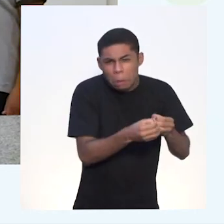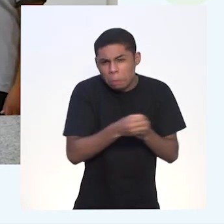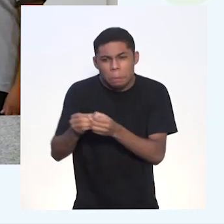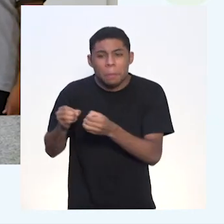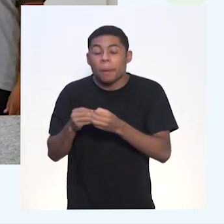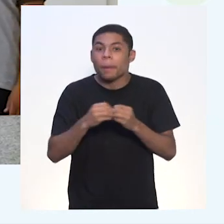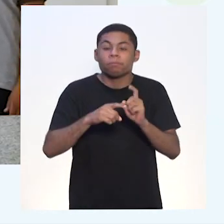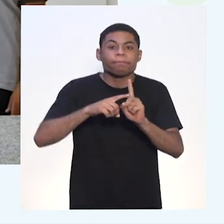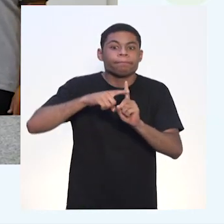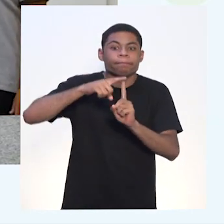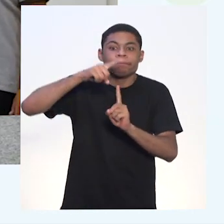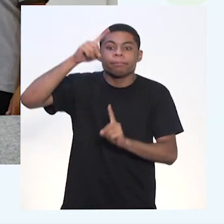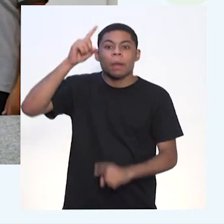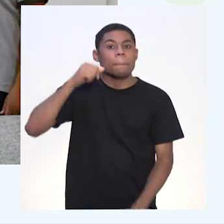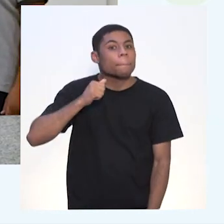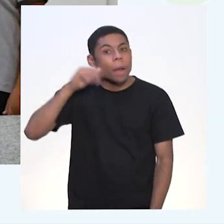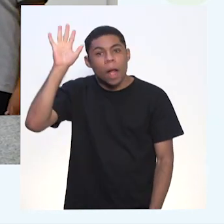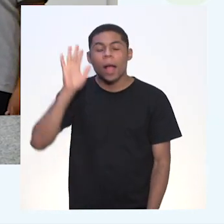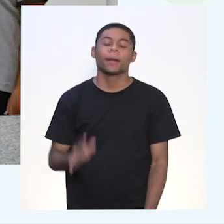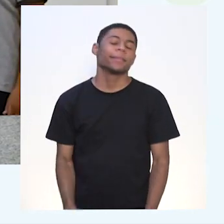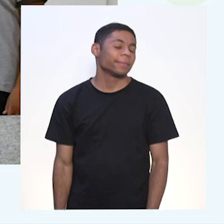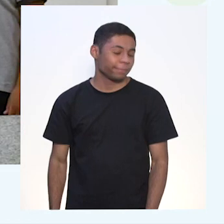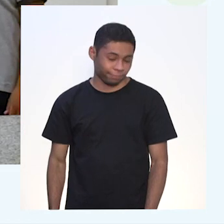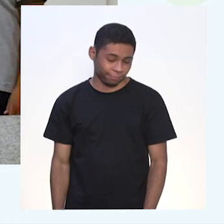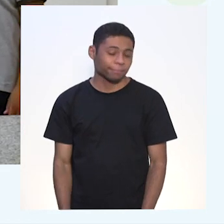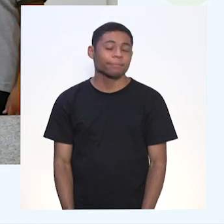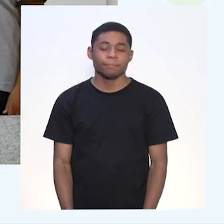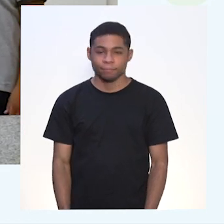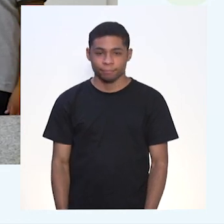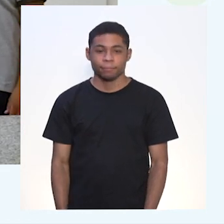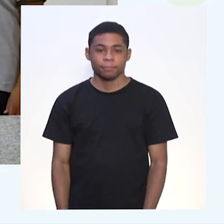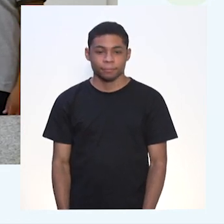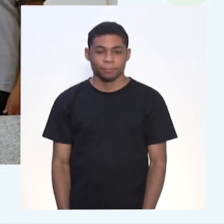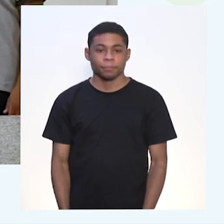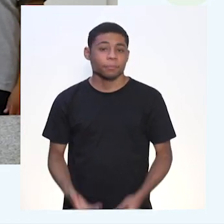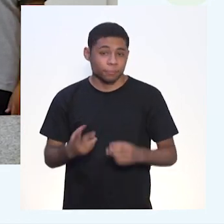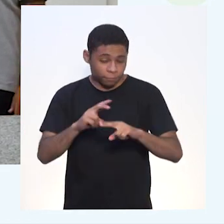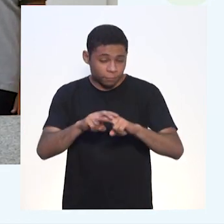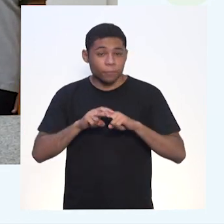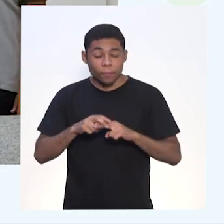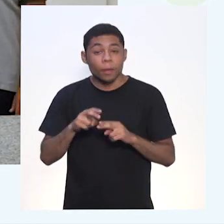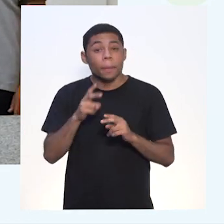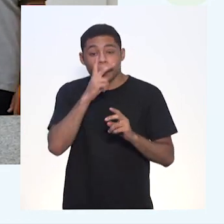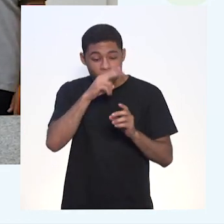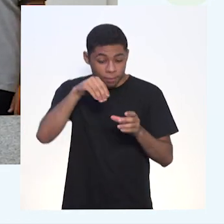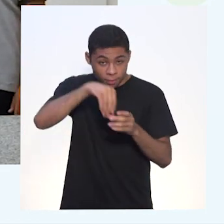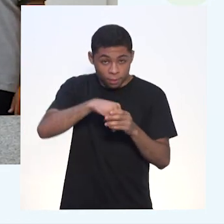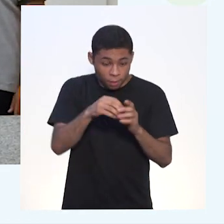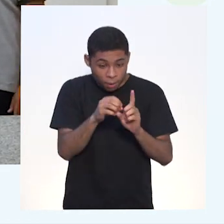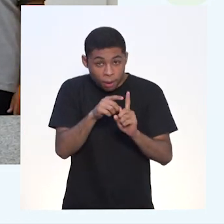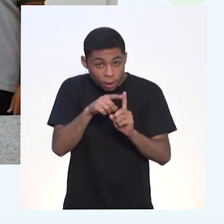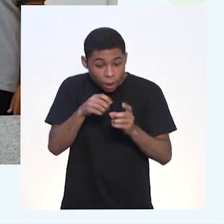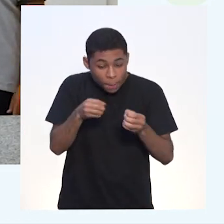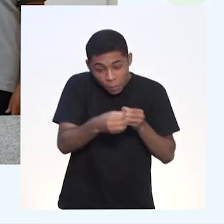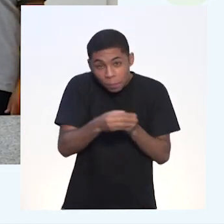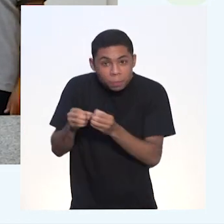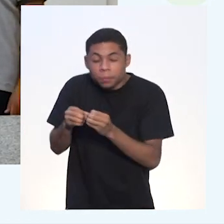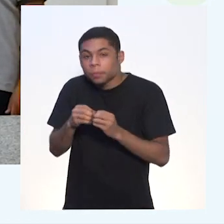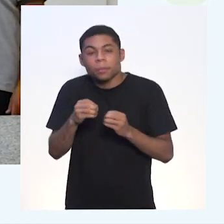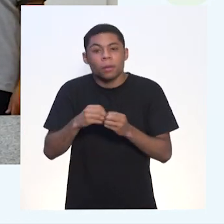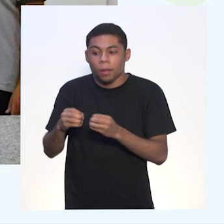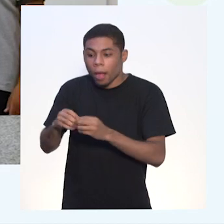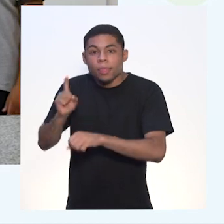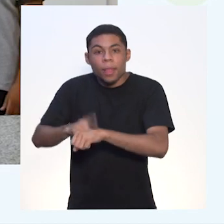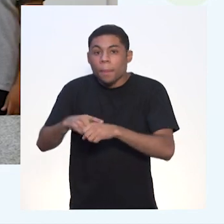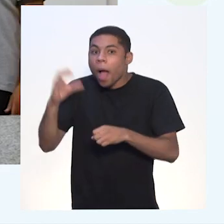aumenta a agitação e, consequentemente, aumenta o número de colisões, faz com que o tempo da reação seja menor e ela